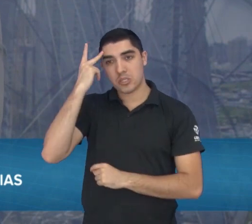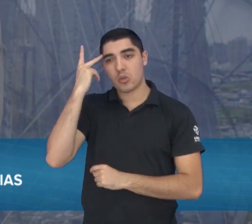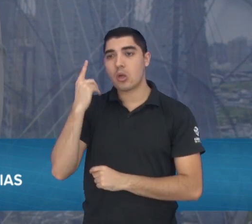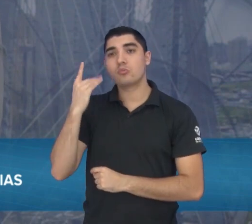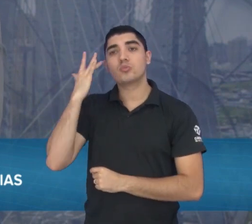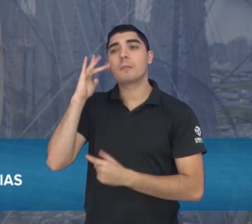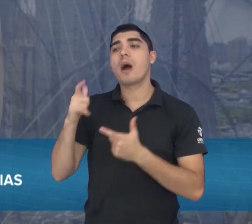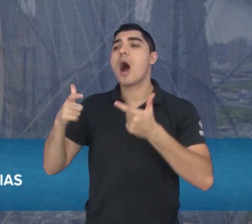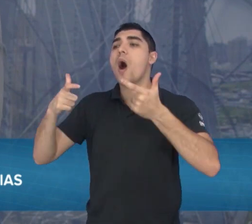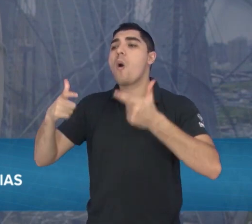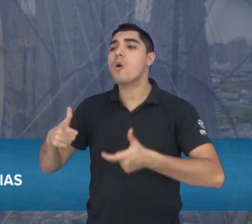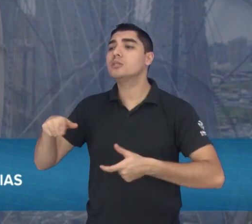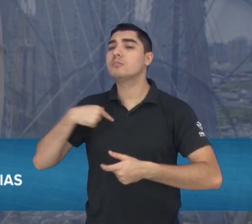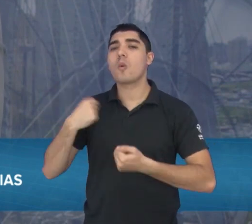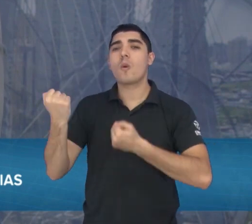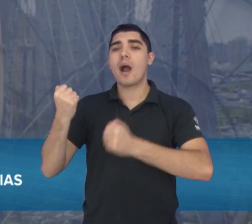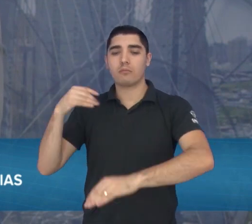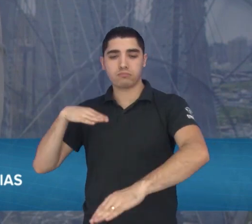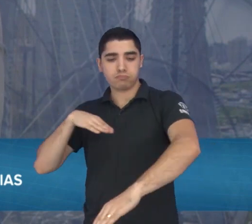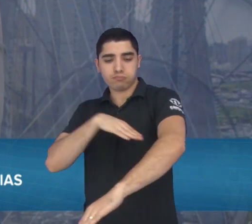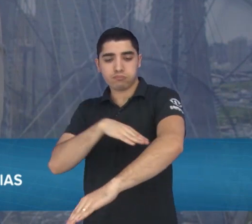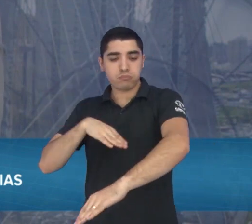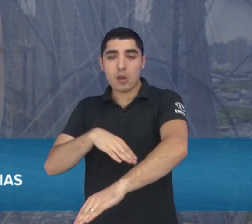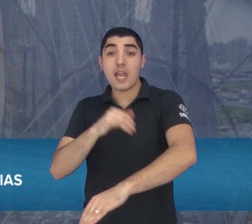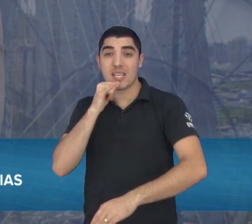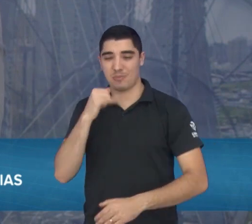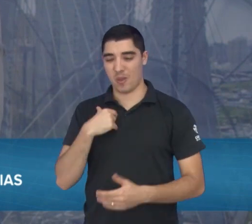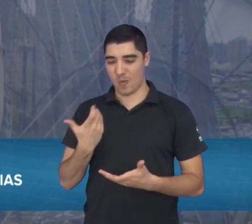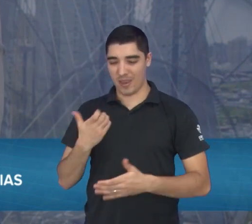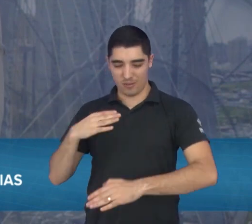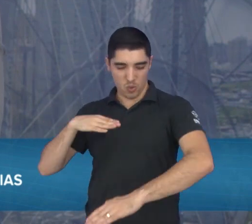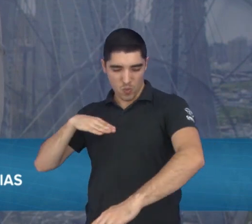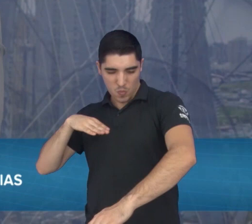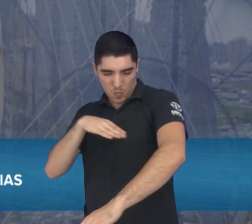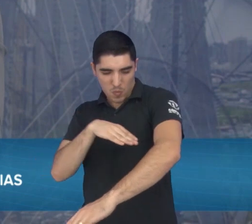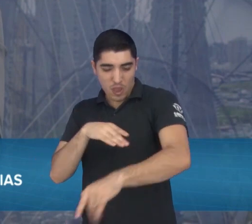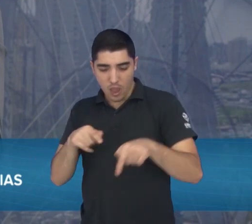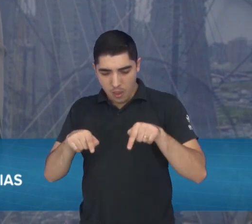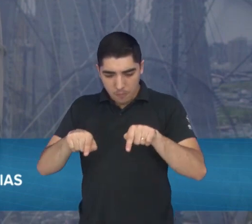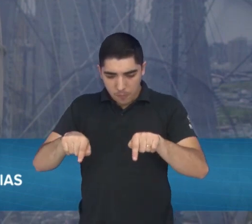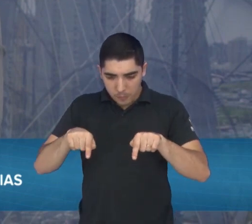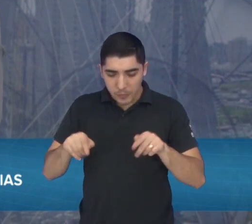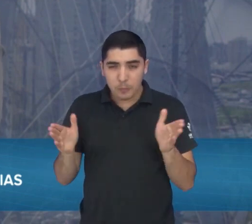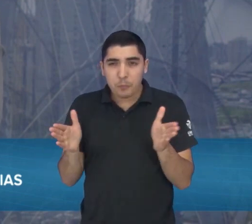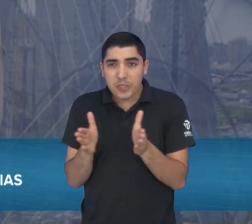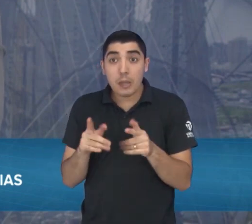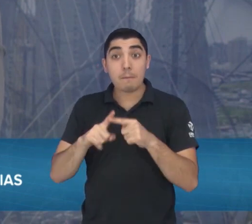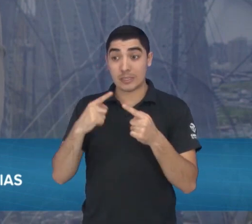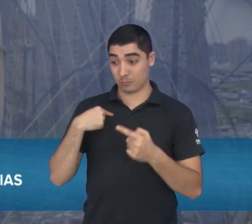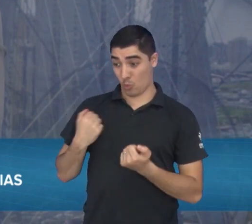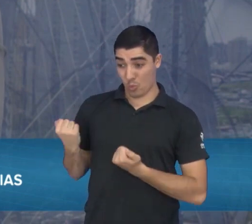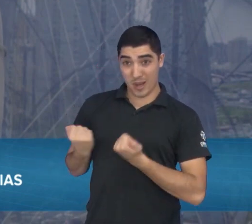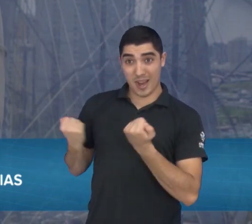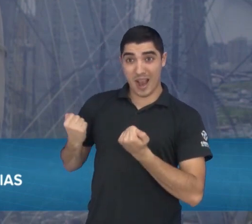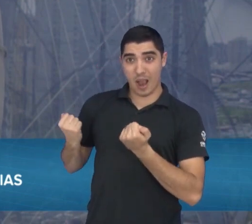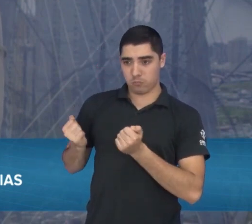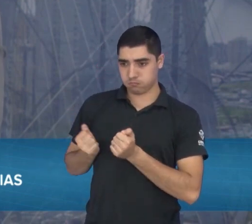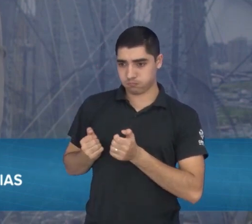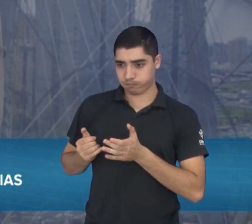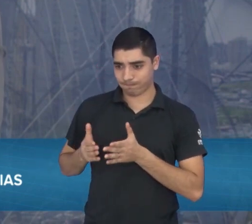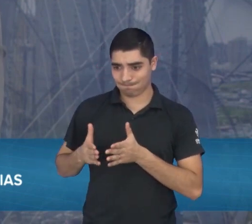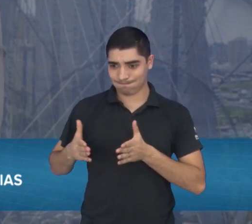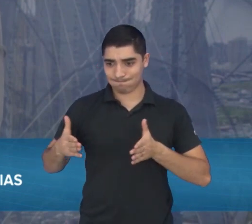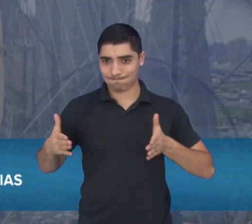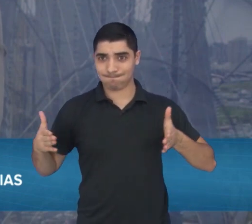garagem dele. Então ele chega numa vaga pequena e quer pôr um veículo de uma dimensão muito maior que a da vaga. Aí já começa o